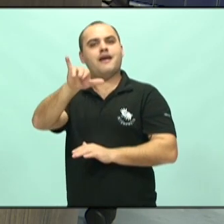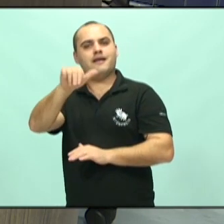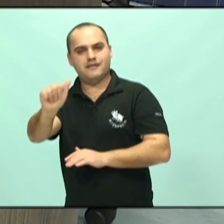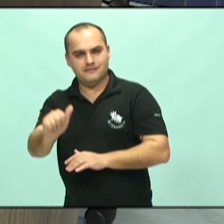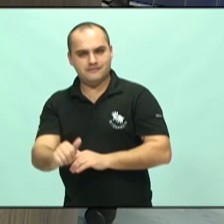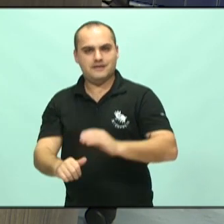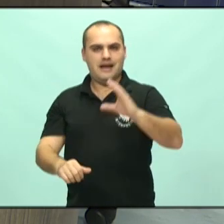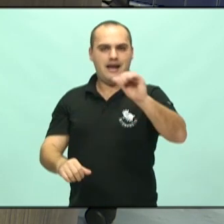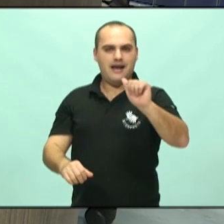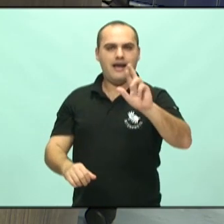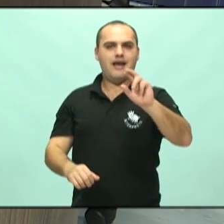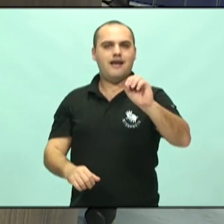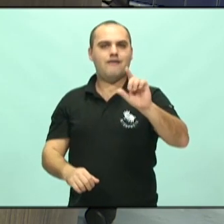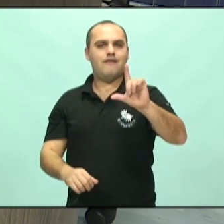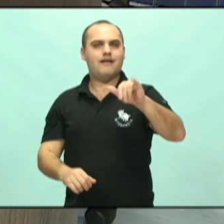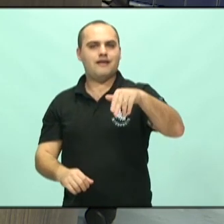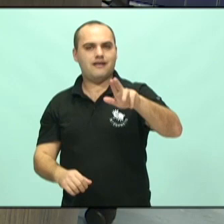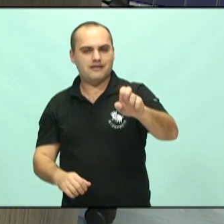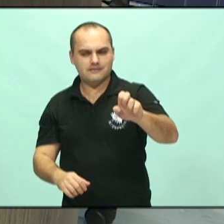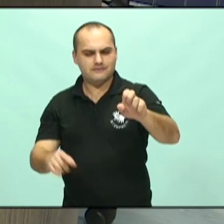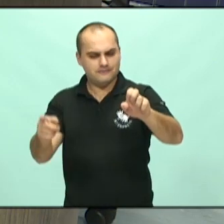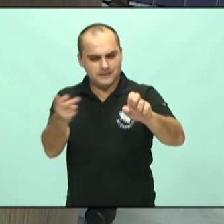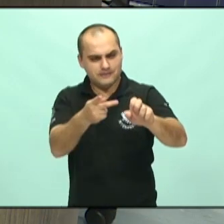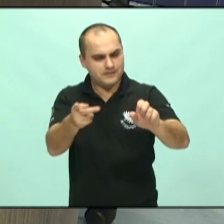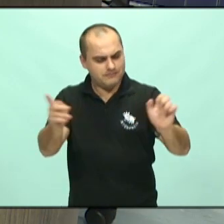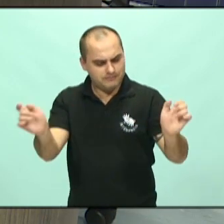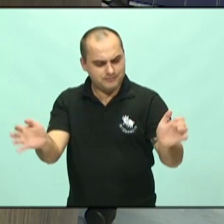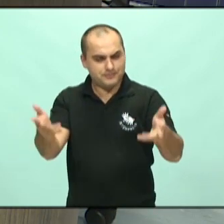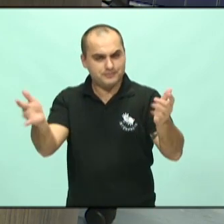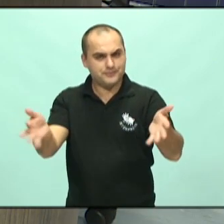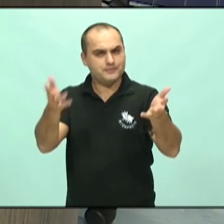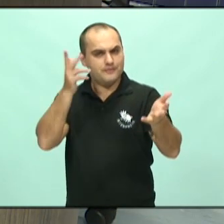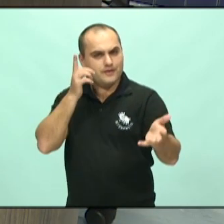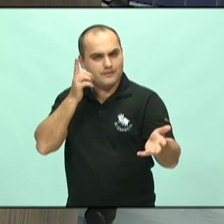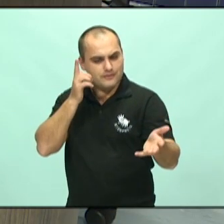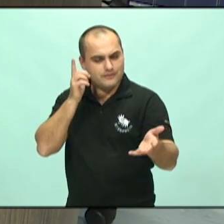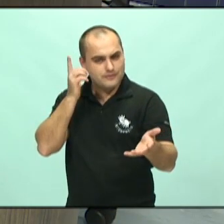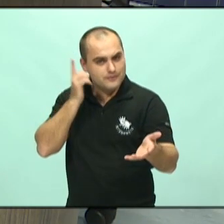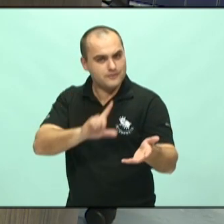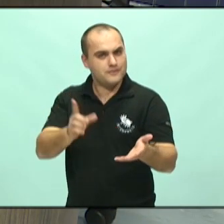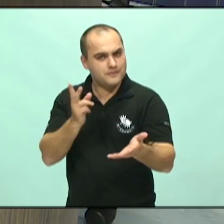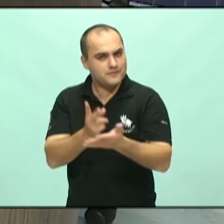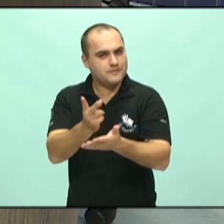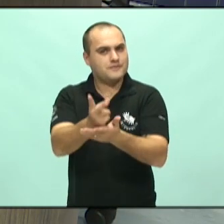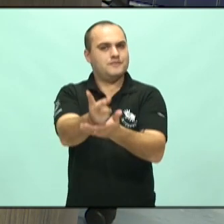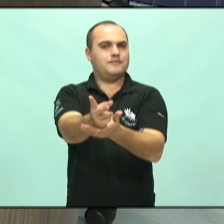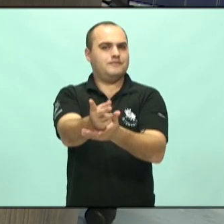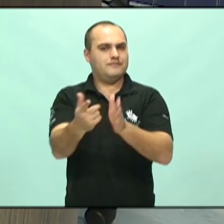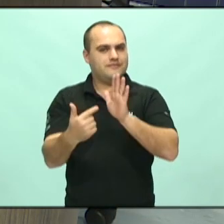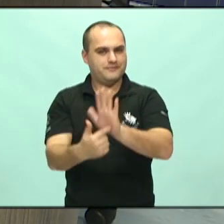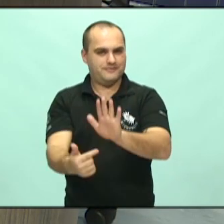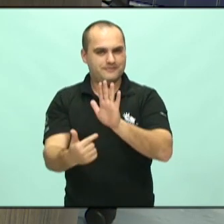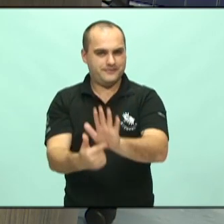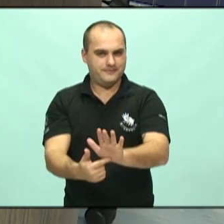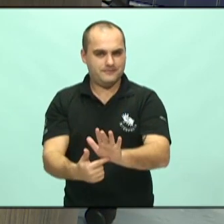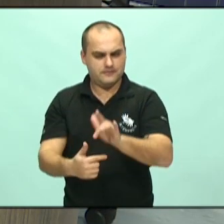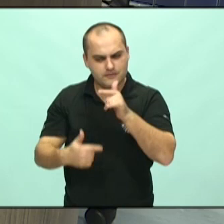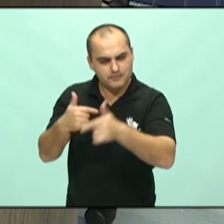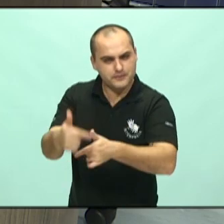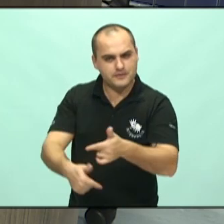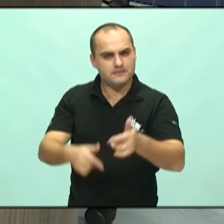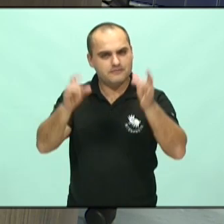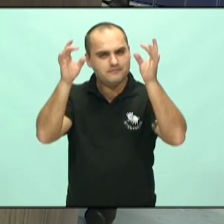e desejamos sucesso na atividade de vocês. Continue divulgando o teatro e trabalhando de forma assim tão profissional